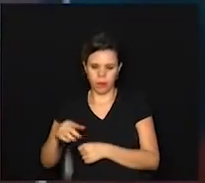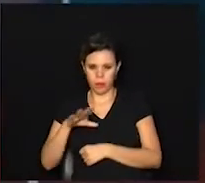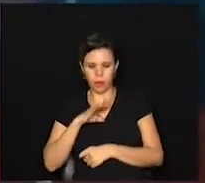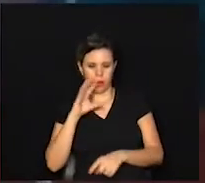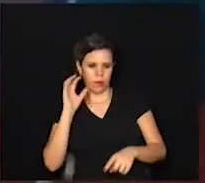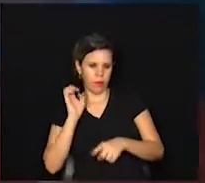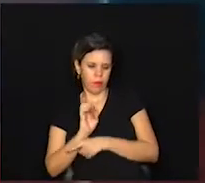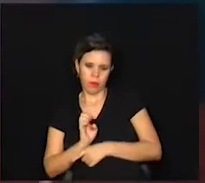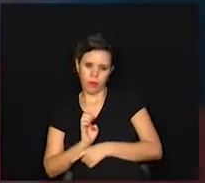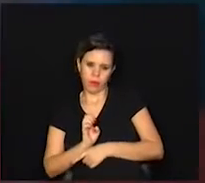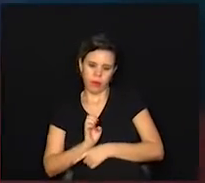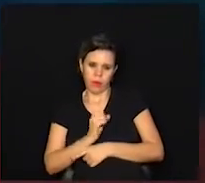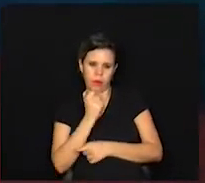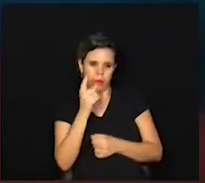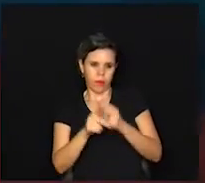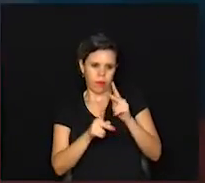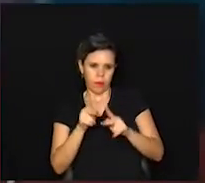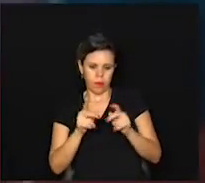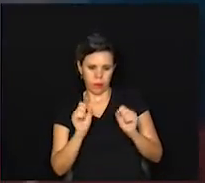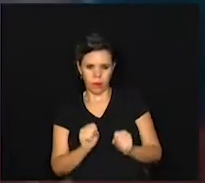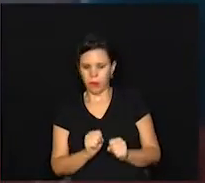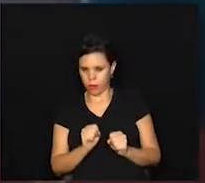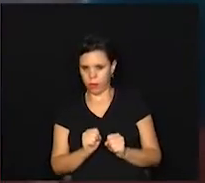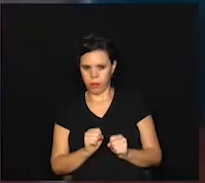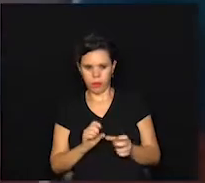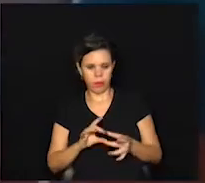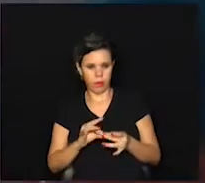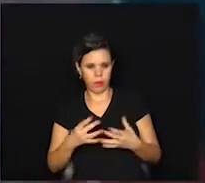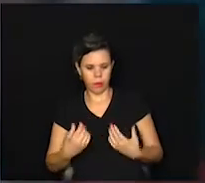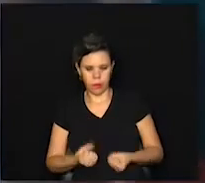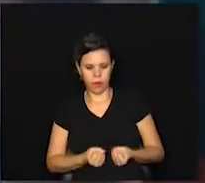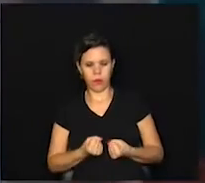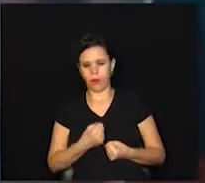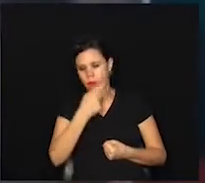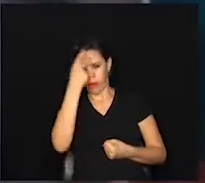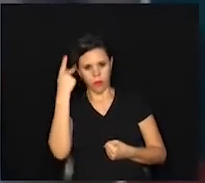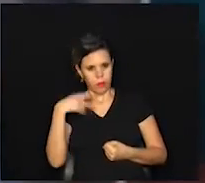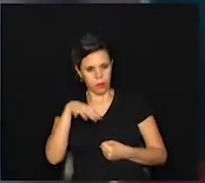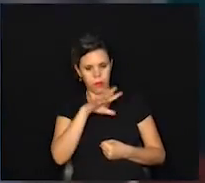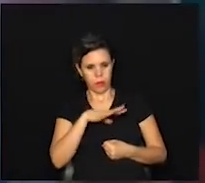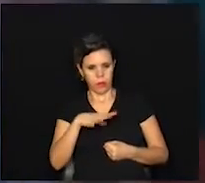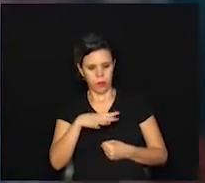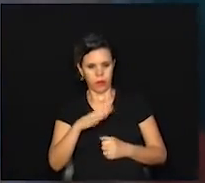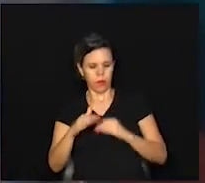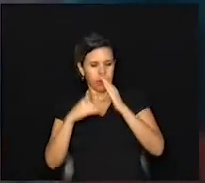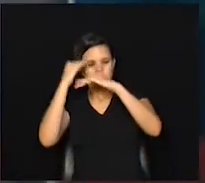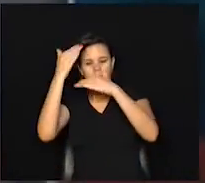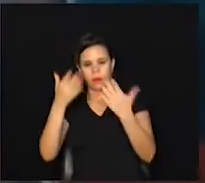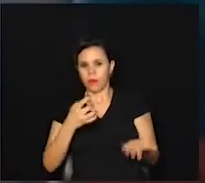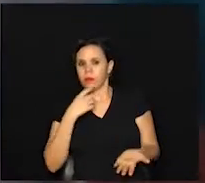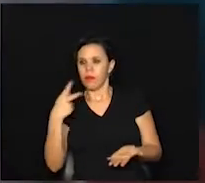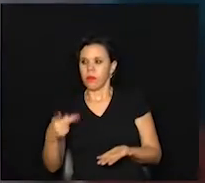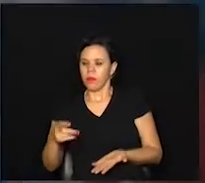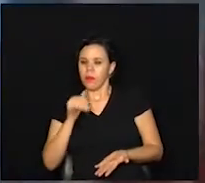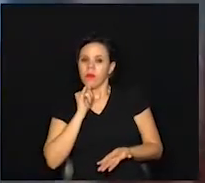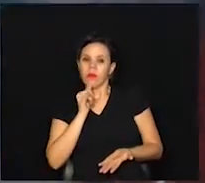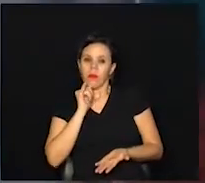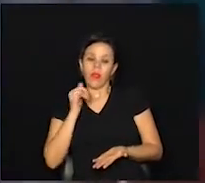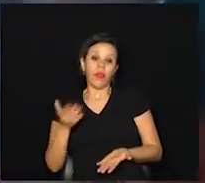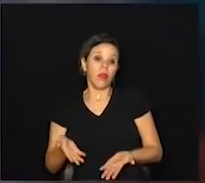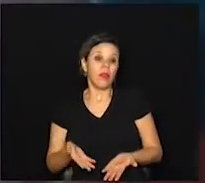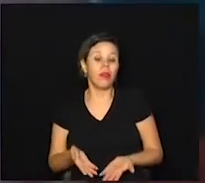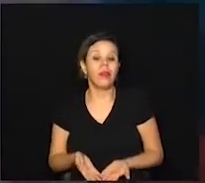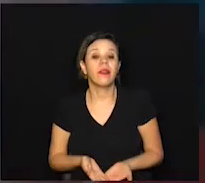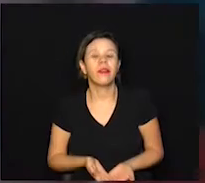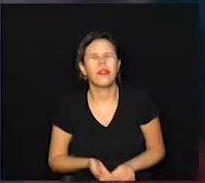estados aquelas que podem ser aliados, aliadas e aliados e construir. Aqui em Campinas, por exemplo, eu